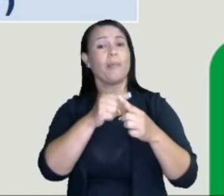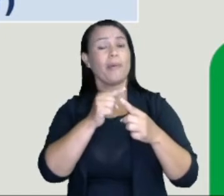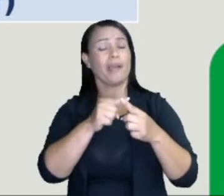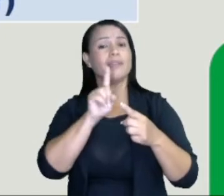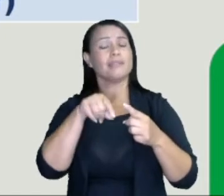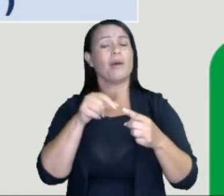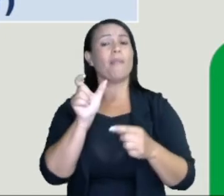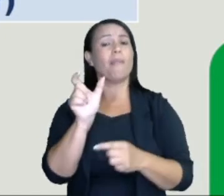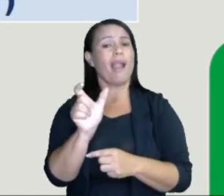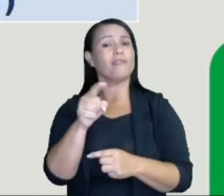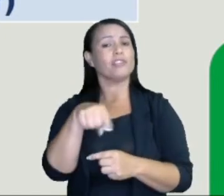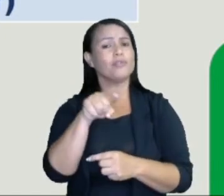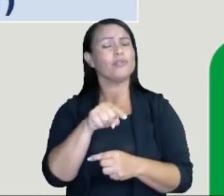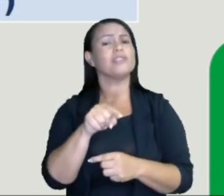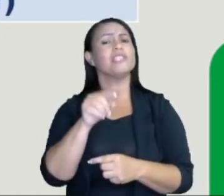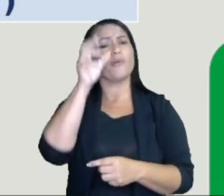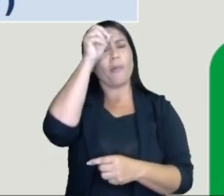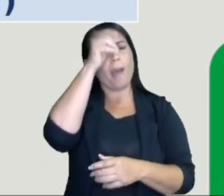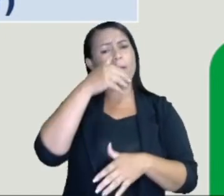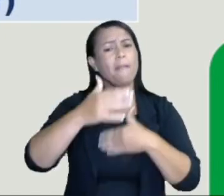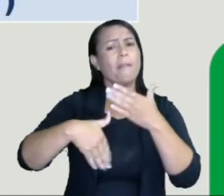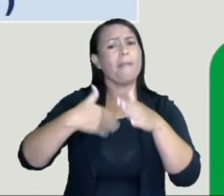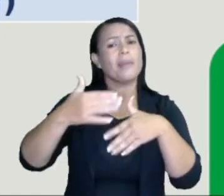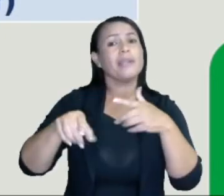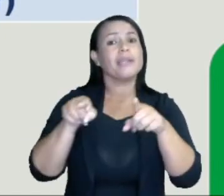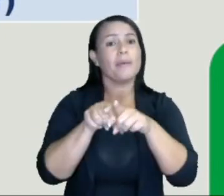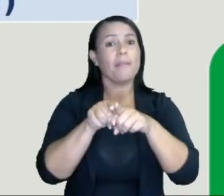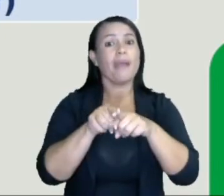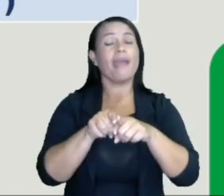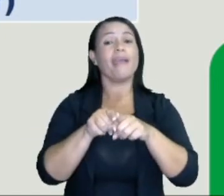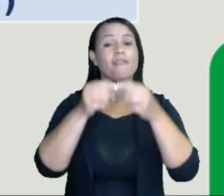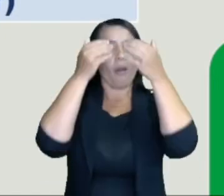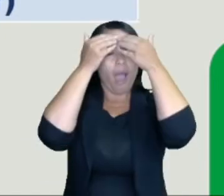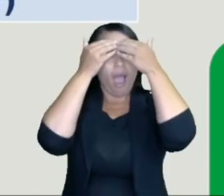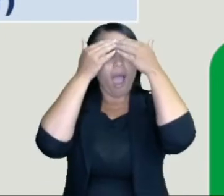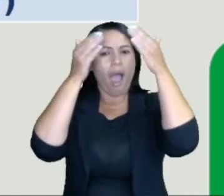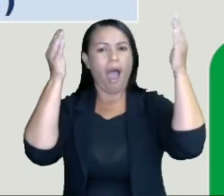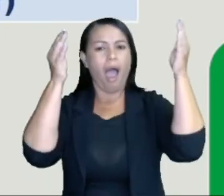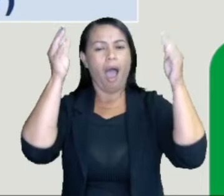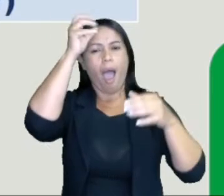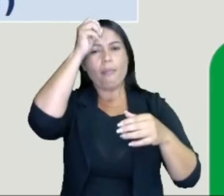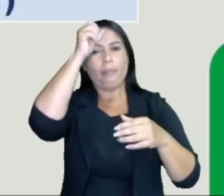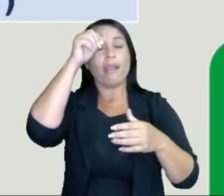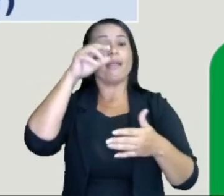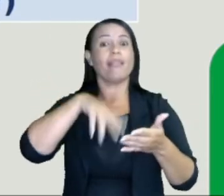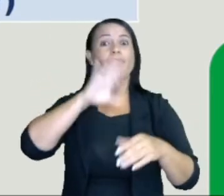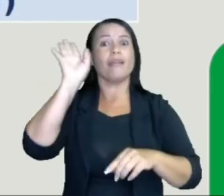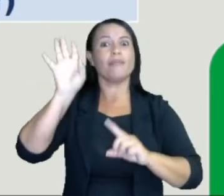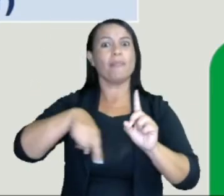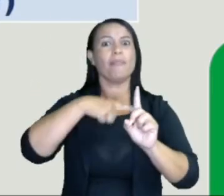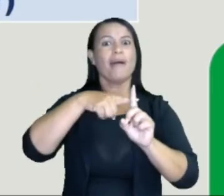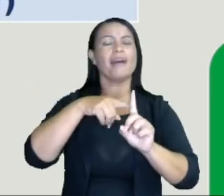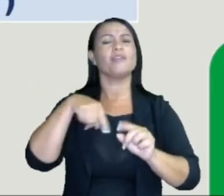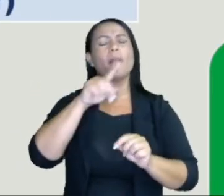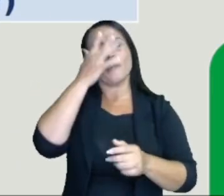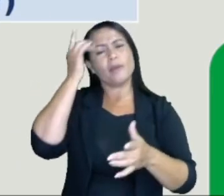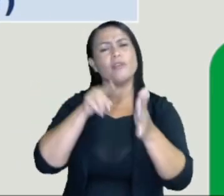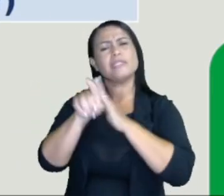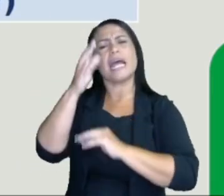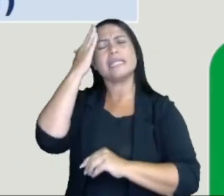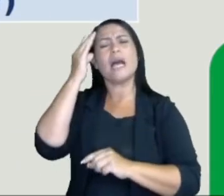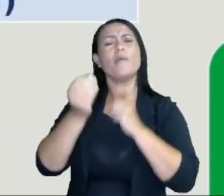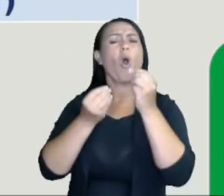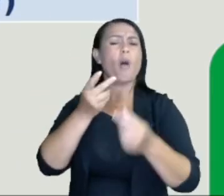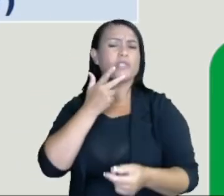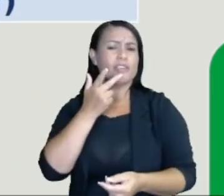são palavras que vocês vão aprendendo e vão enriquecendo esse vocabulário. E aí, quando alguém perguntar, você sabe como